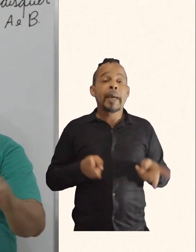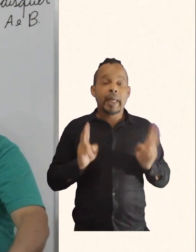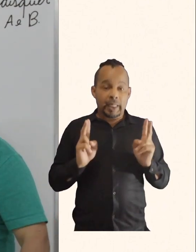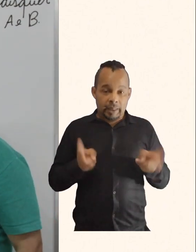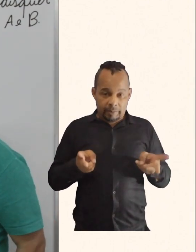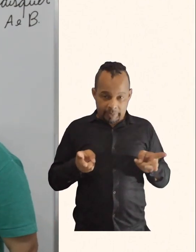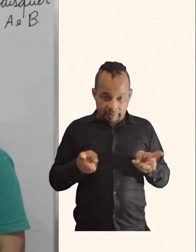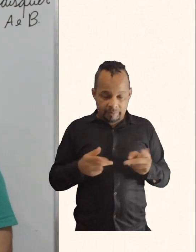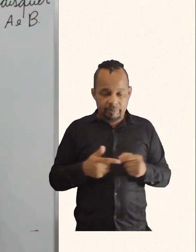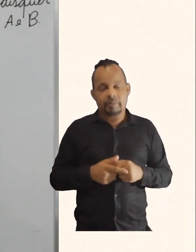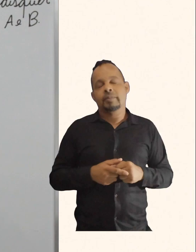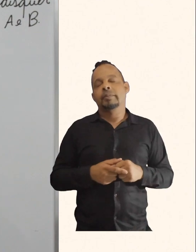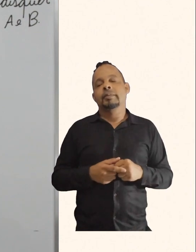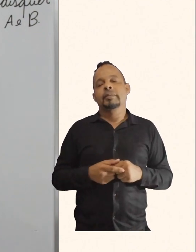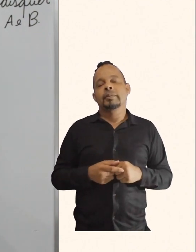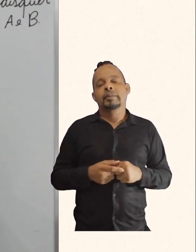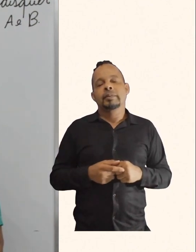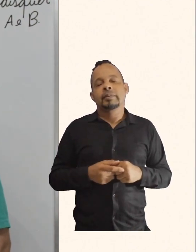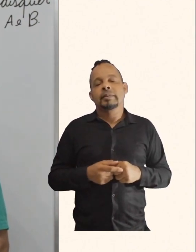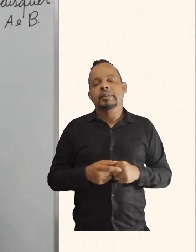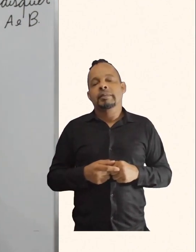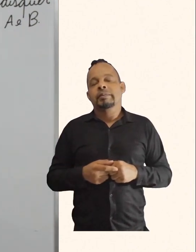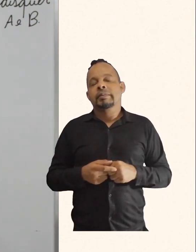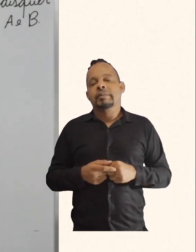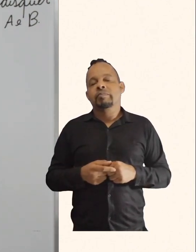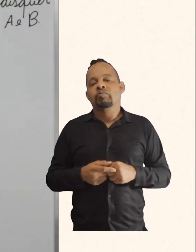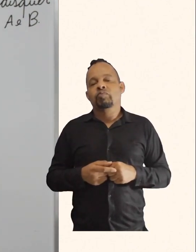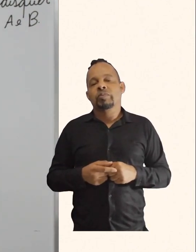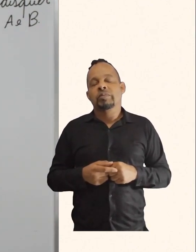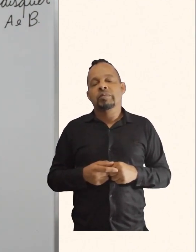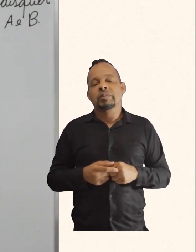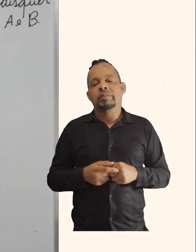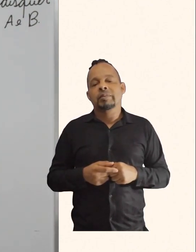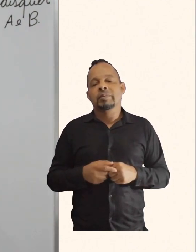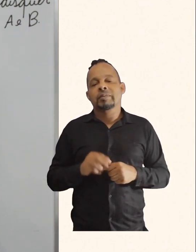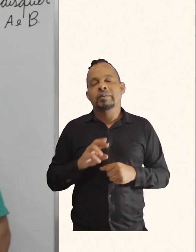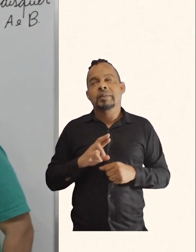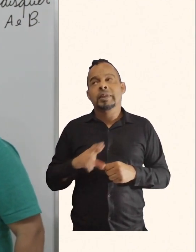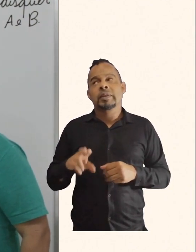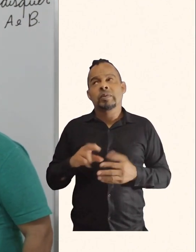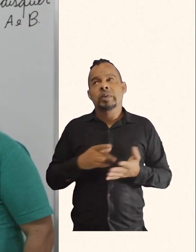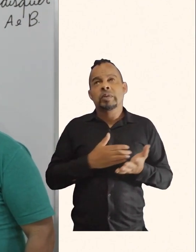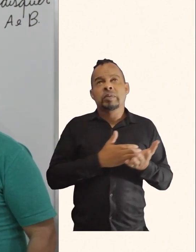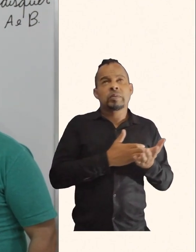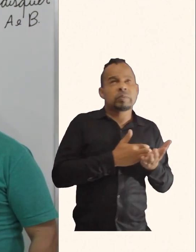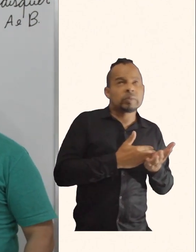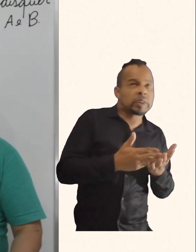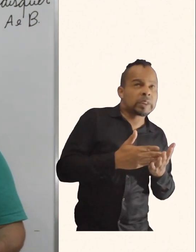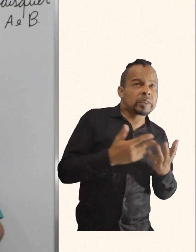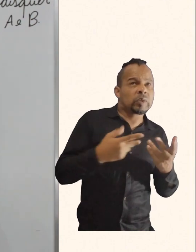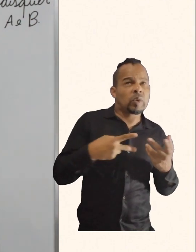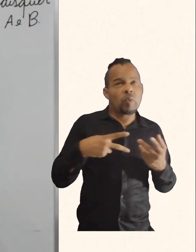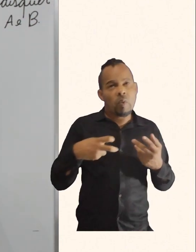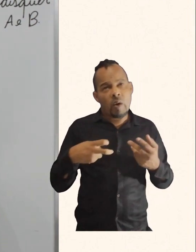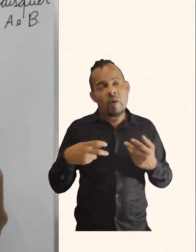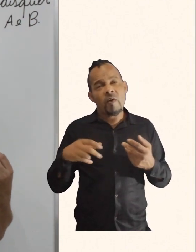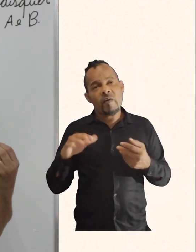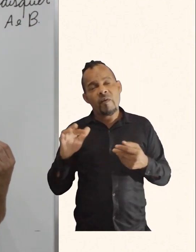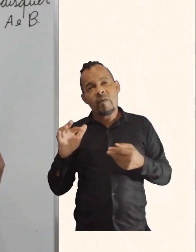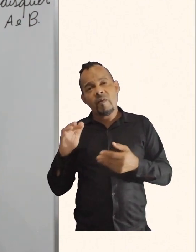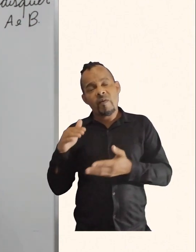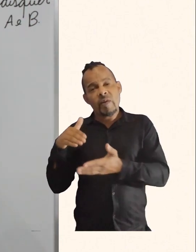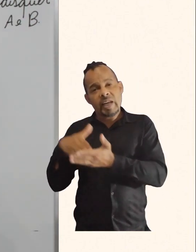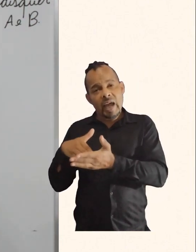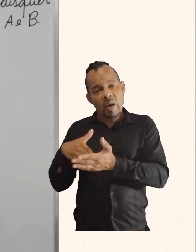a mesma. Tá? Eu não coloquei apenas que energia inicial igual a energia final, porque às